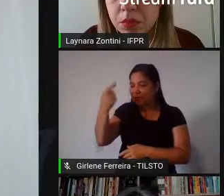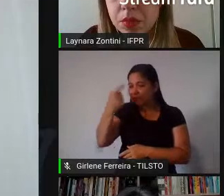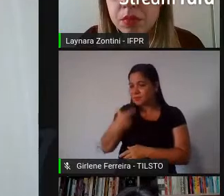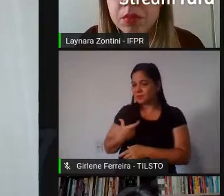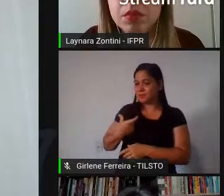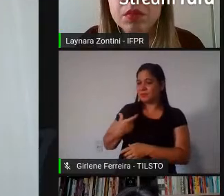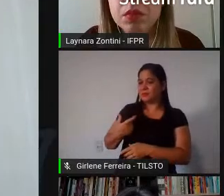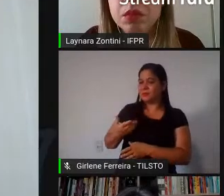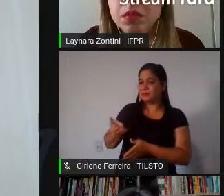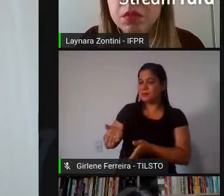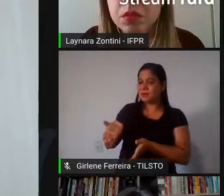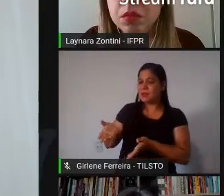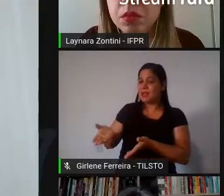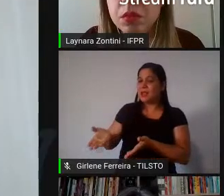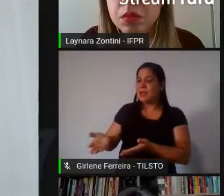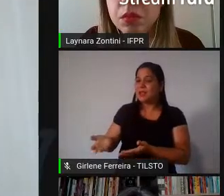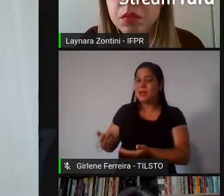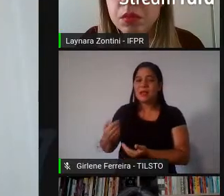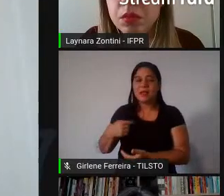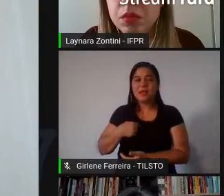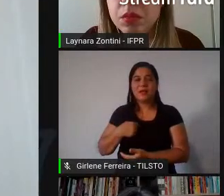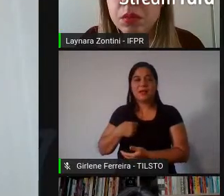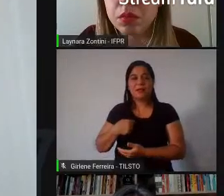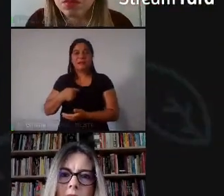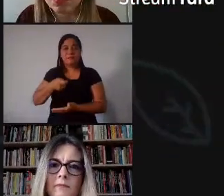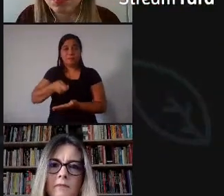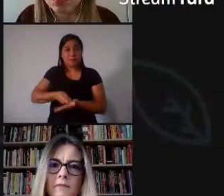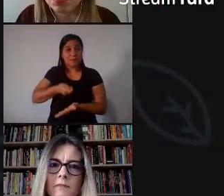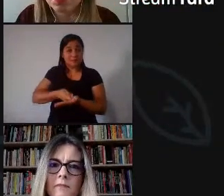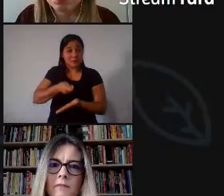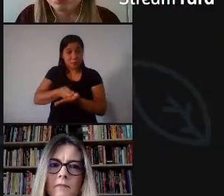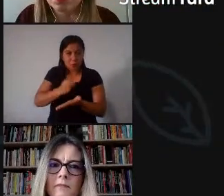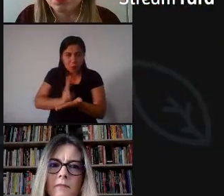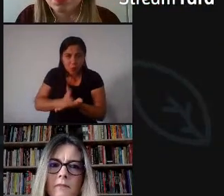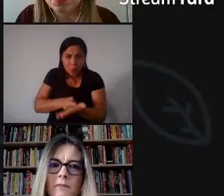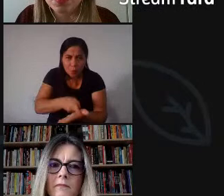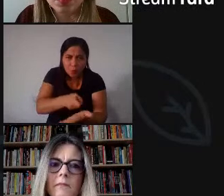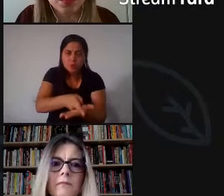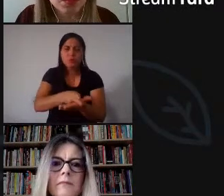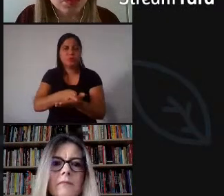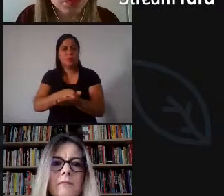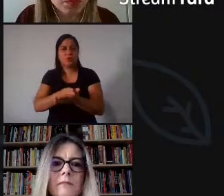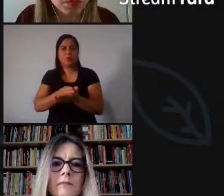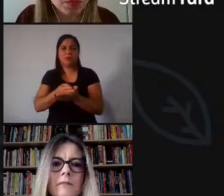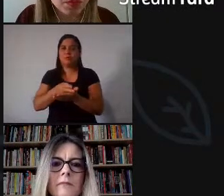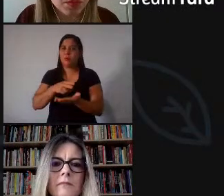for persistente, aí fica bem difícil, né? Você sempre tem que ter essa persistência.